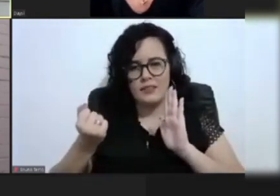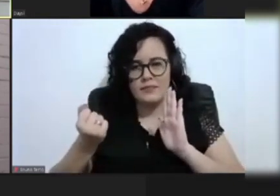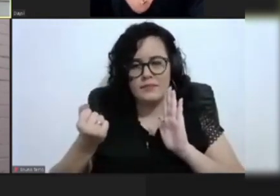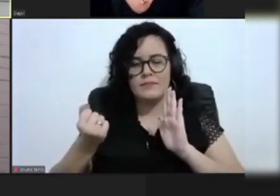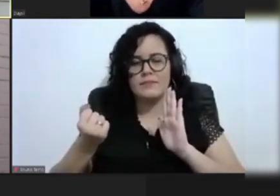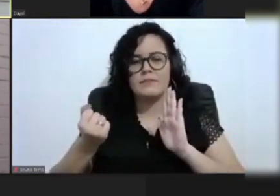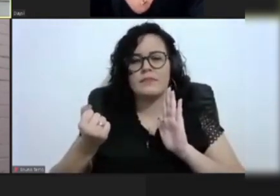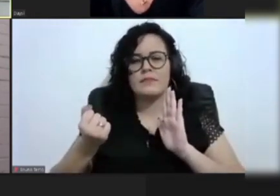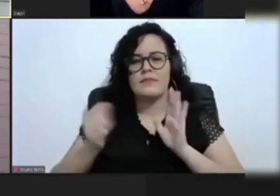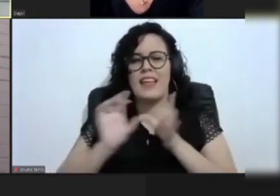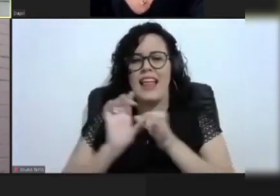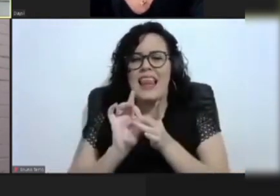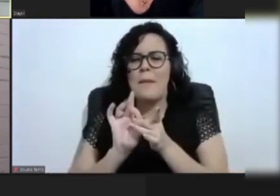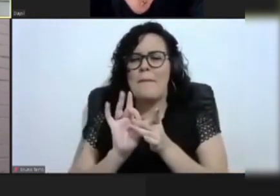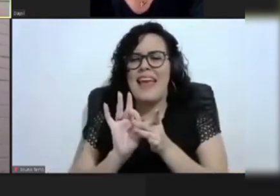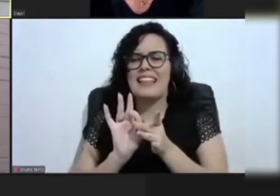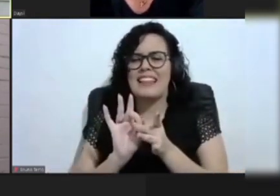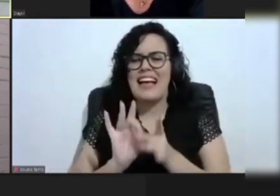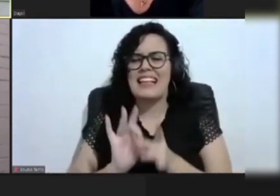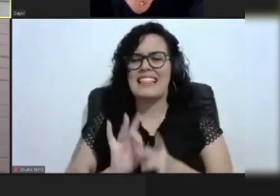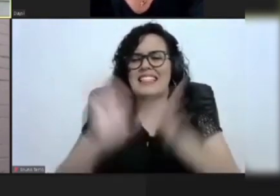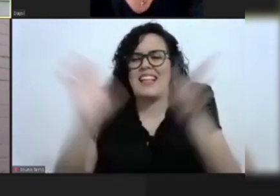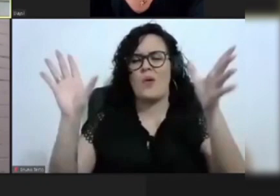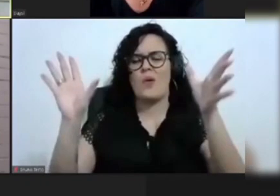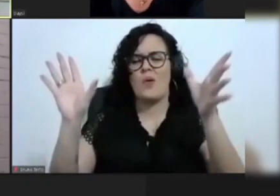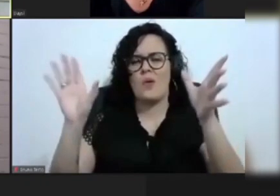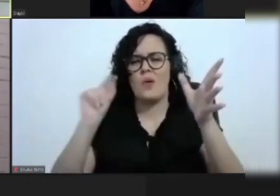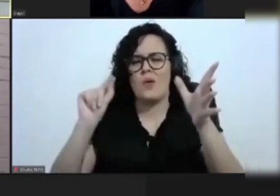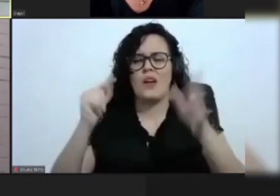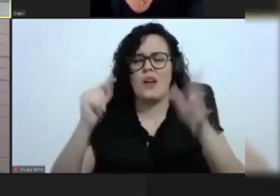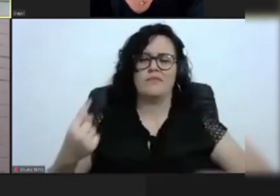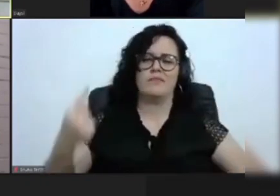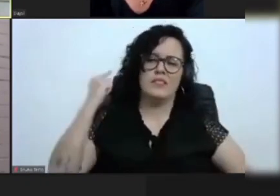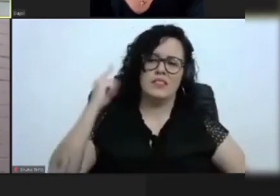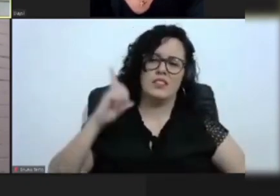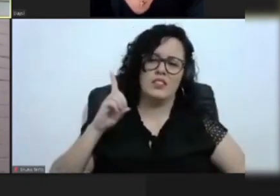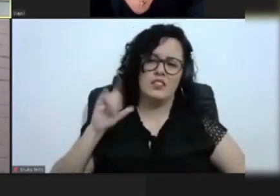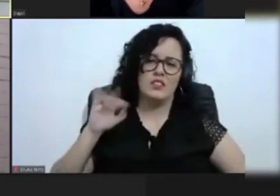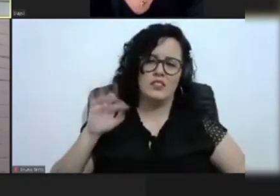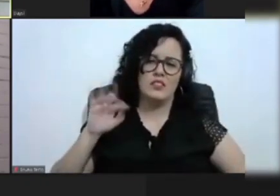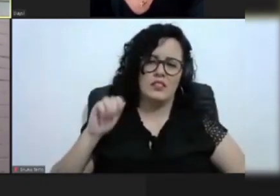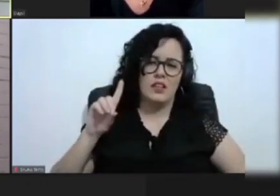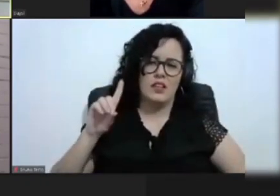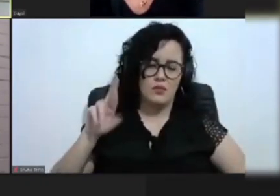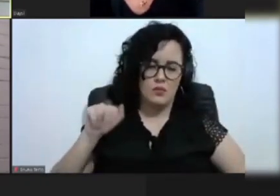uma libertação desse universo que foi colocado há 57 anos atrás. E